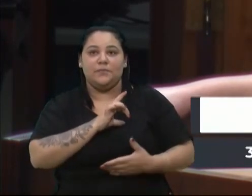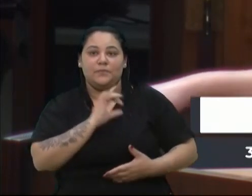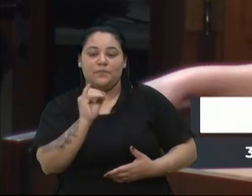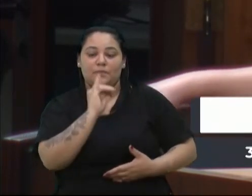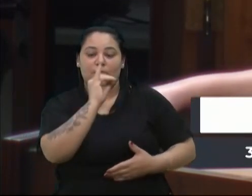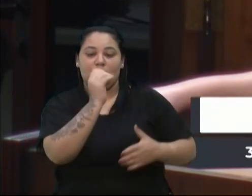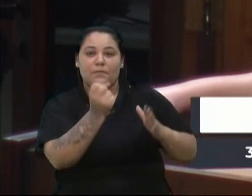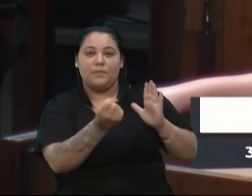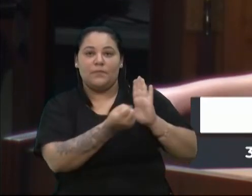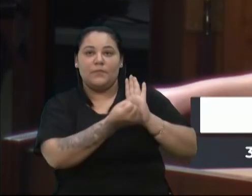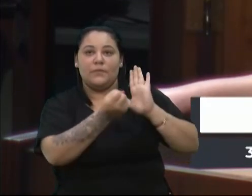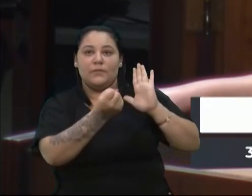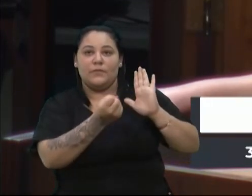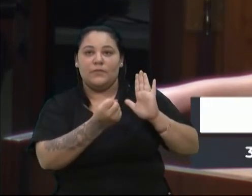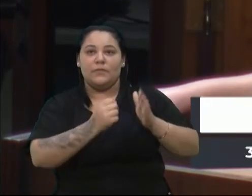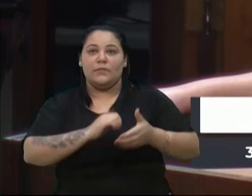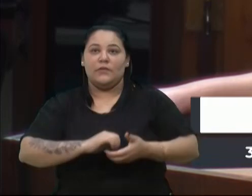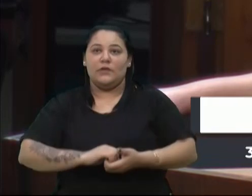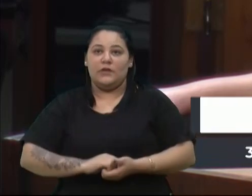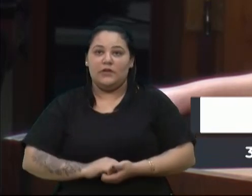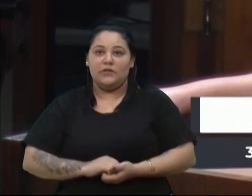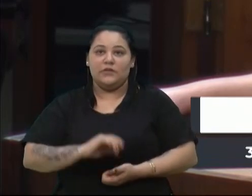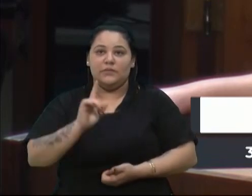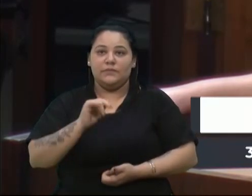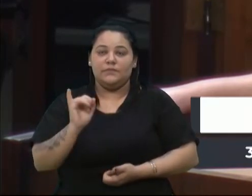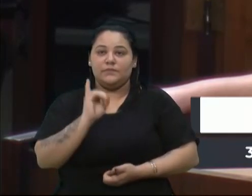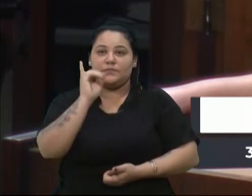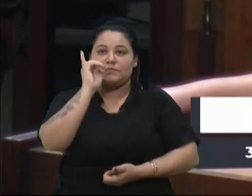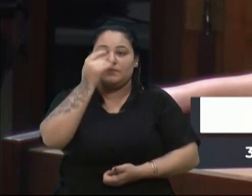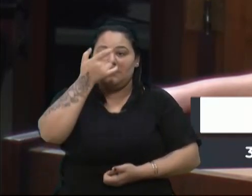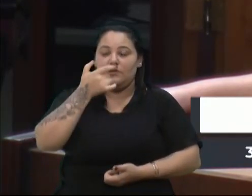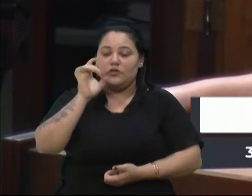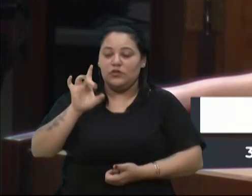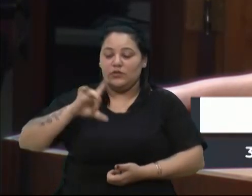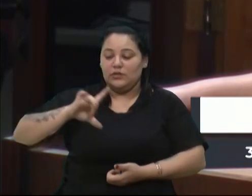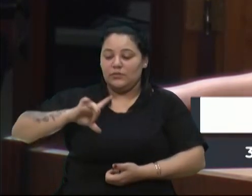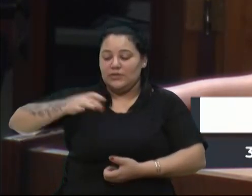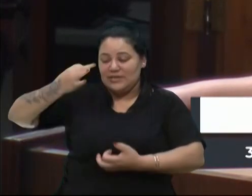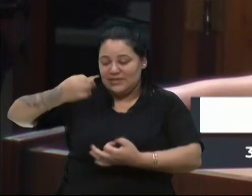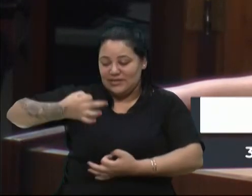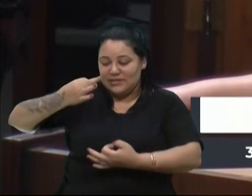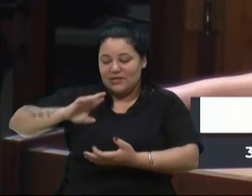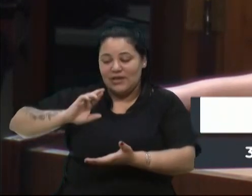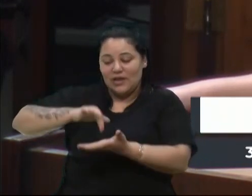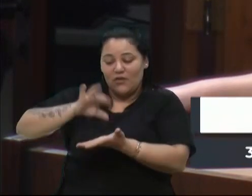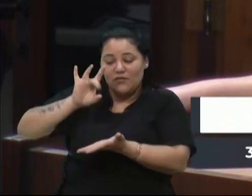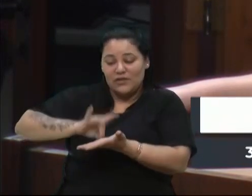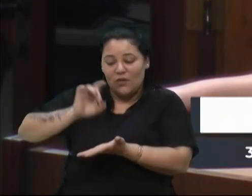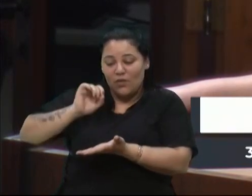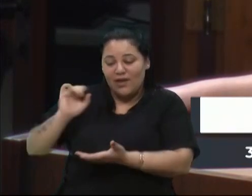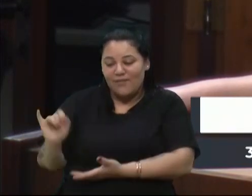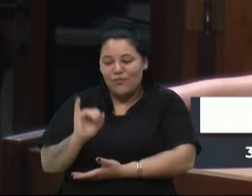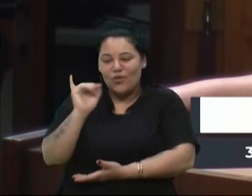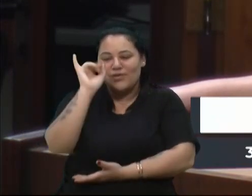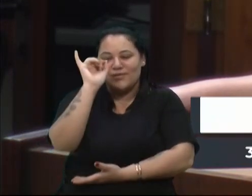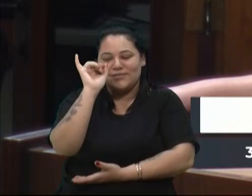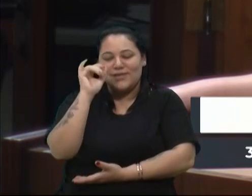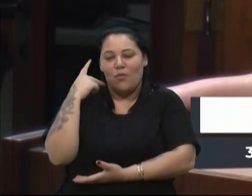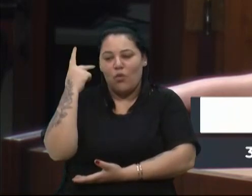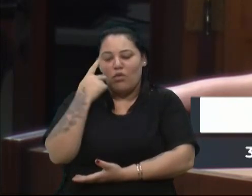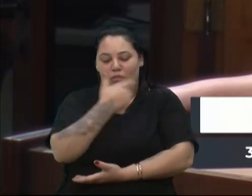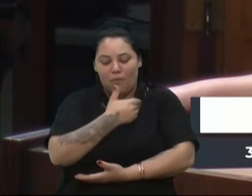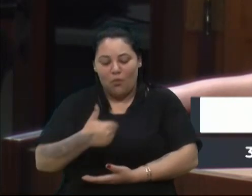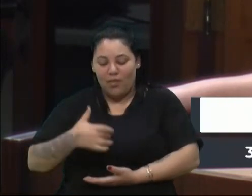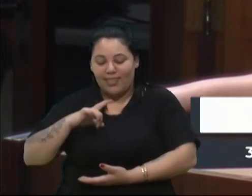uma política pública social. Eu acho que a gente só tem a certeza real da importância que uma política